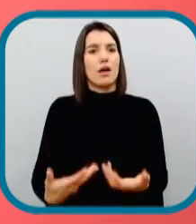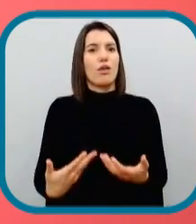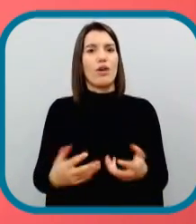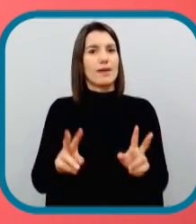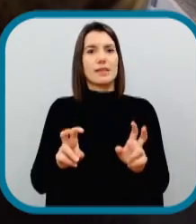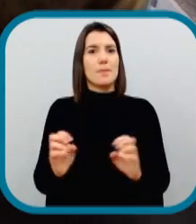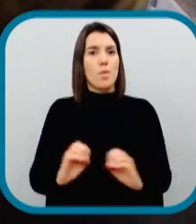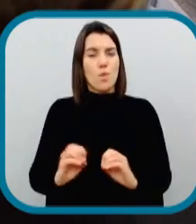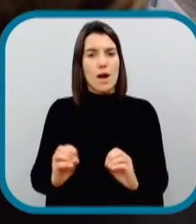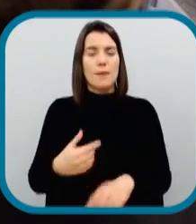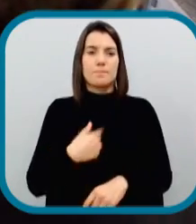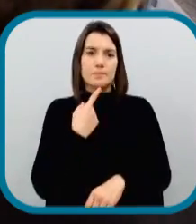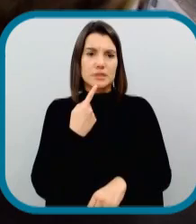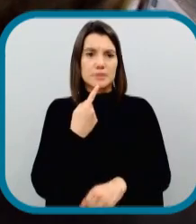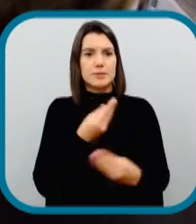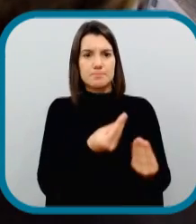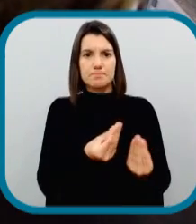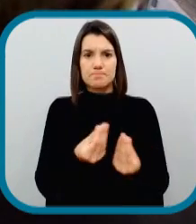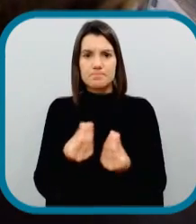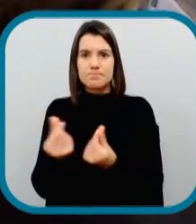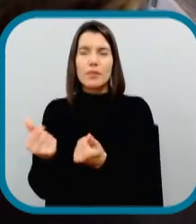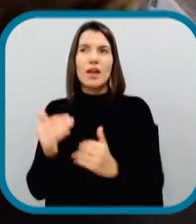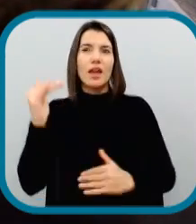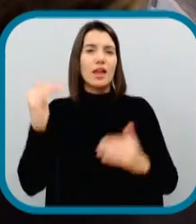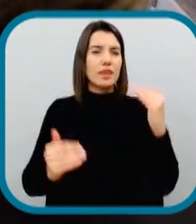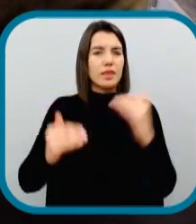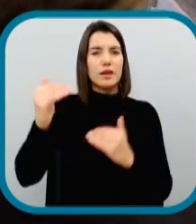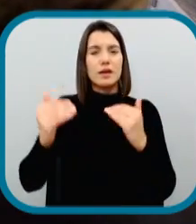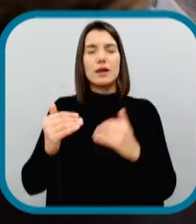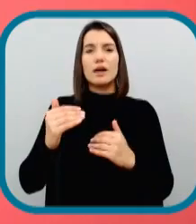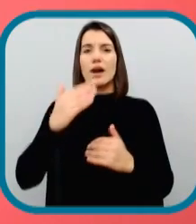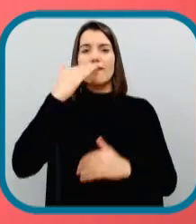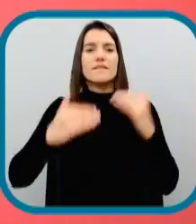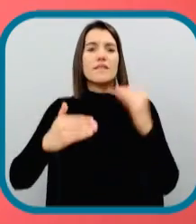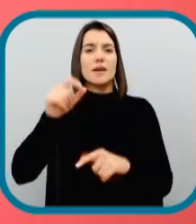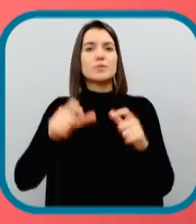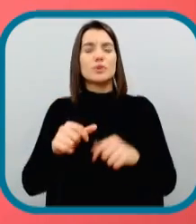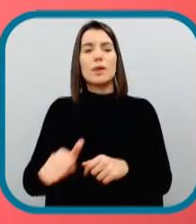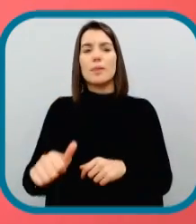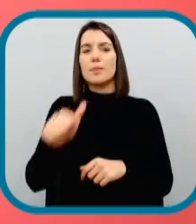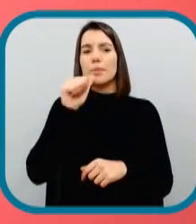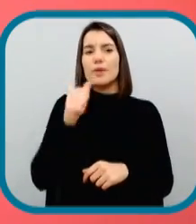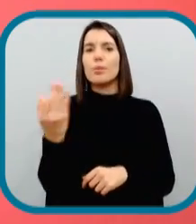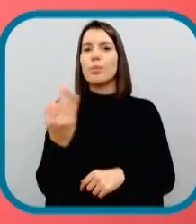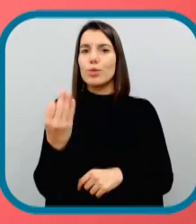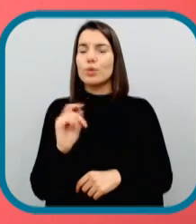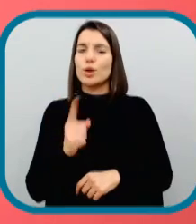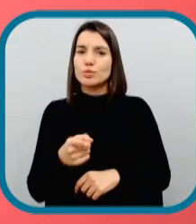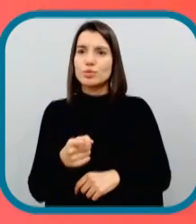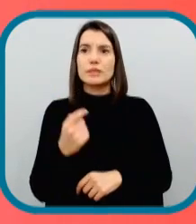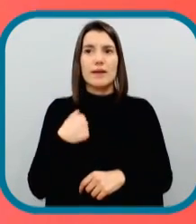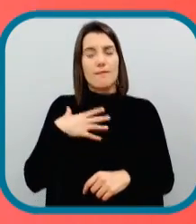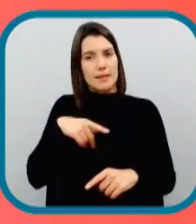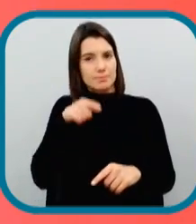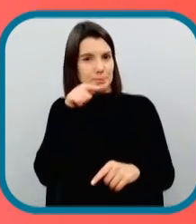sobre o nosso tema. Começou por perceber também que faixas etárias, que pessoas consomem o vinho do Porto, para quem nos queremos